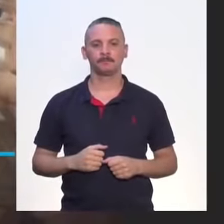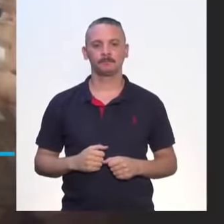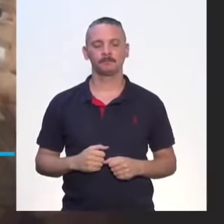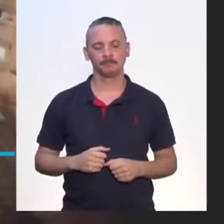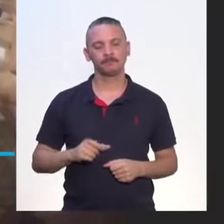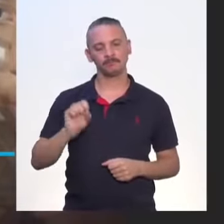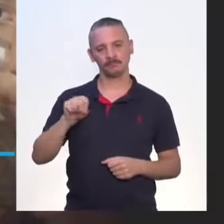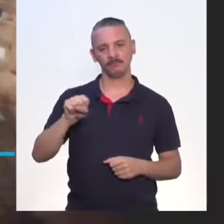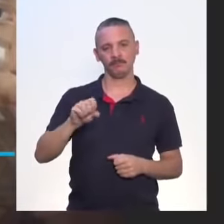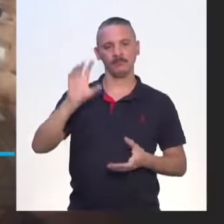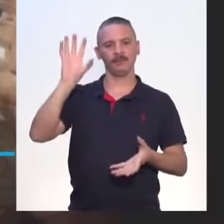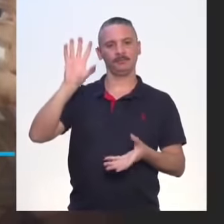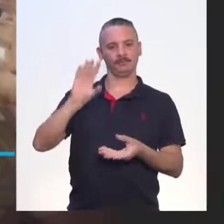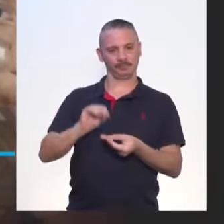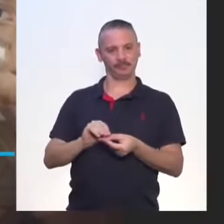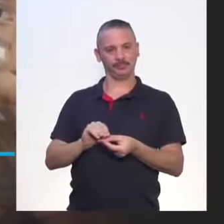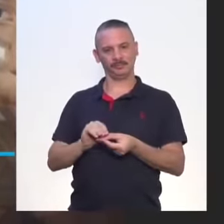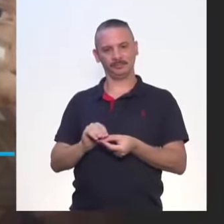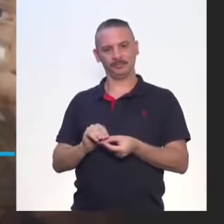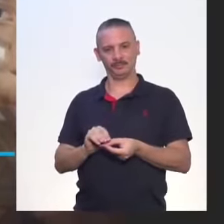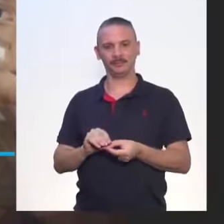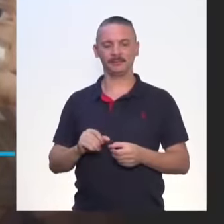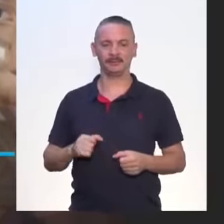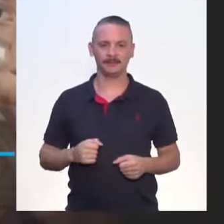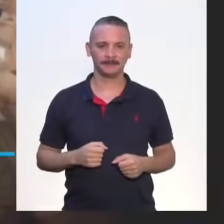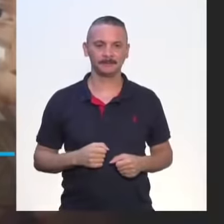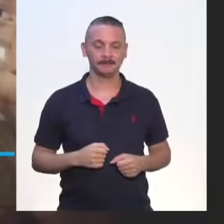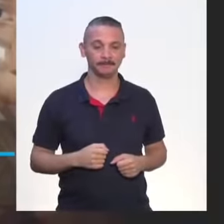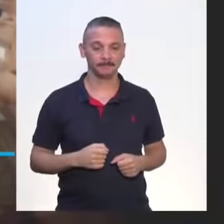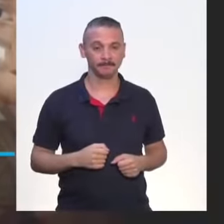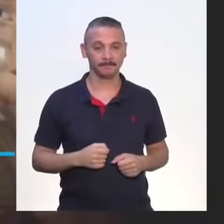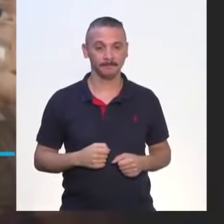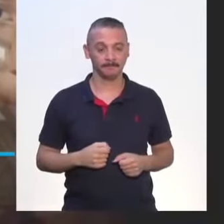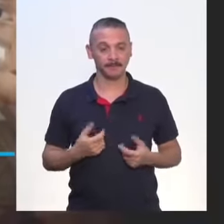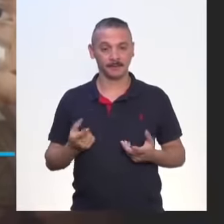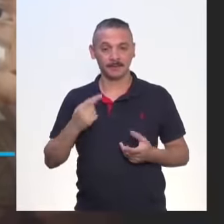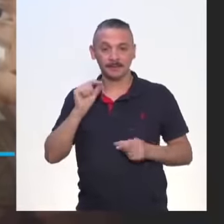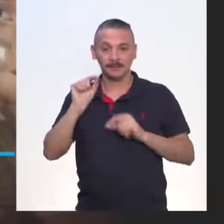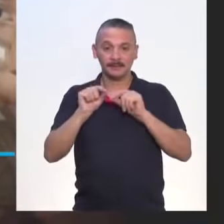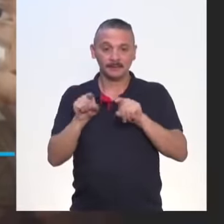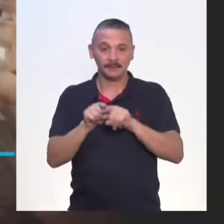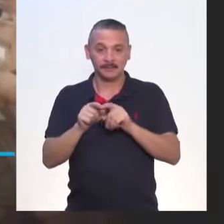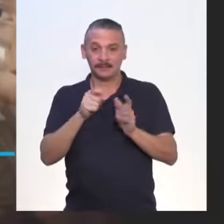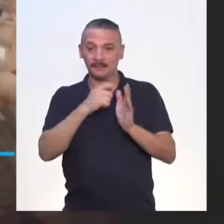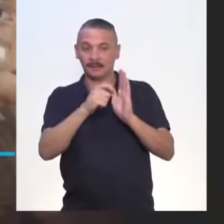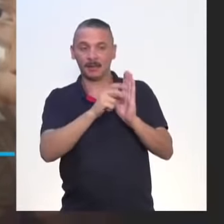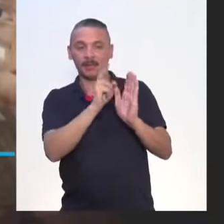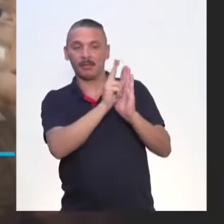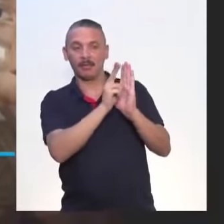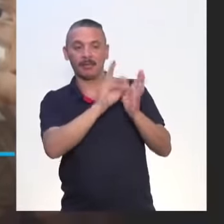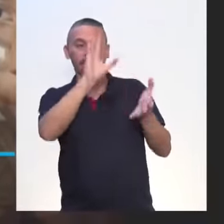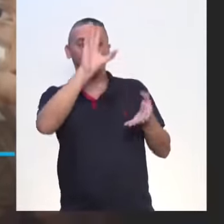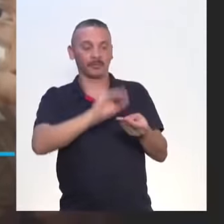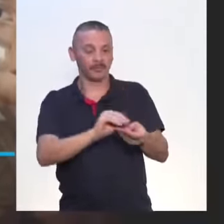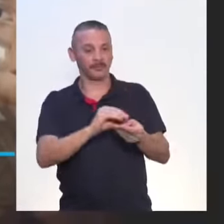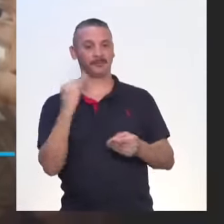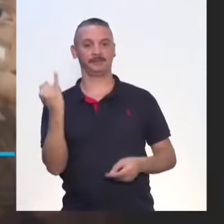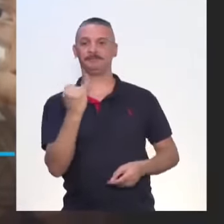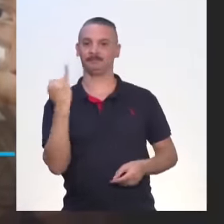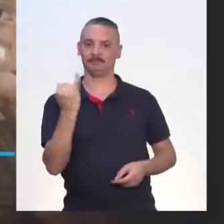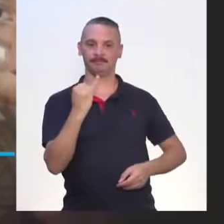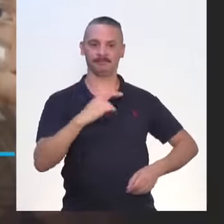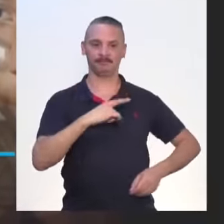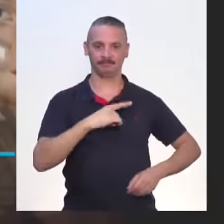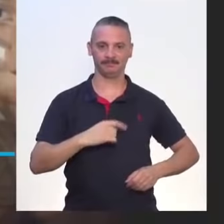Eu tenho sim, eu vou resumir porque as histórias indígenas normalmente são bem longas, né? Sim. Claro, quando a gente escreve também, a gente acaba tendo que fazer